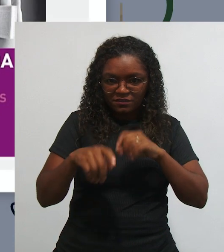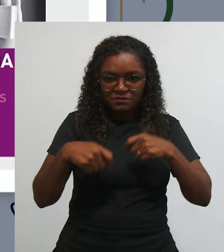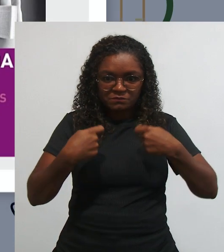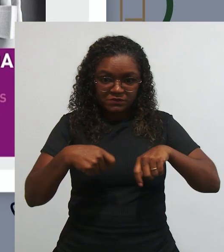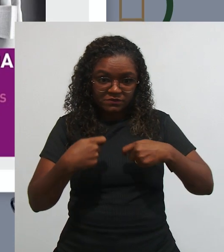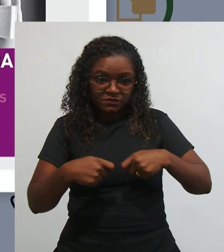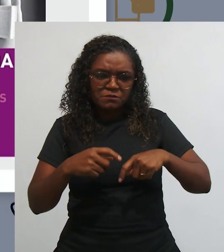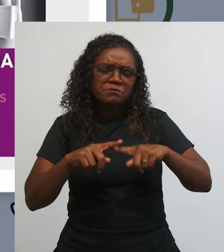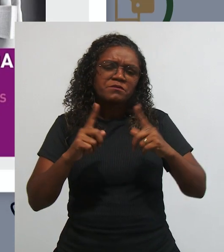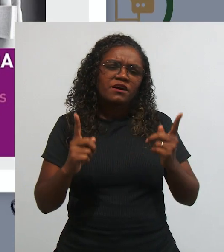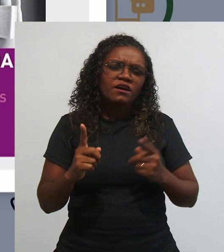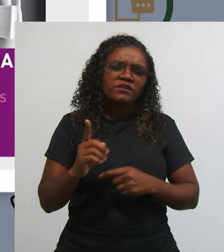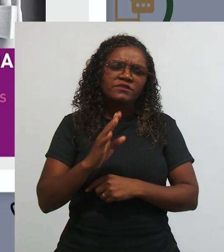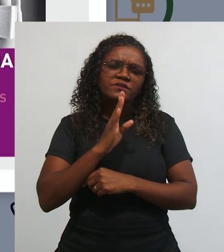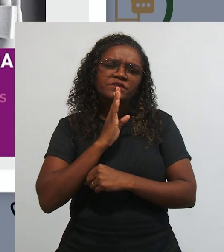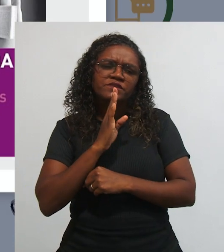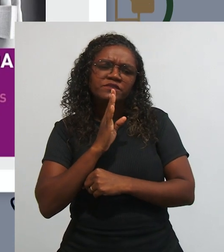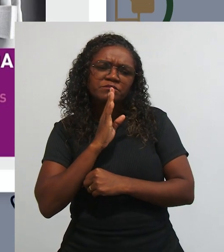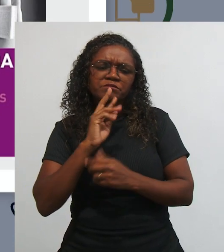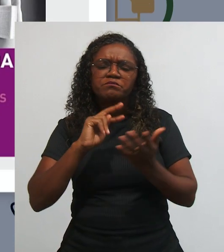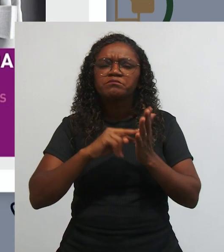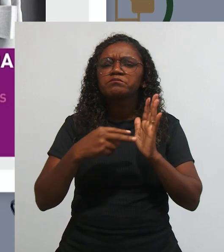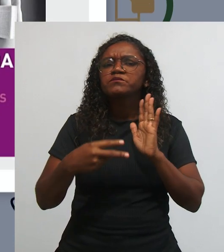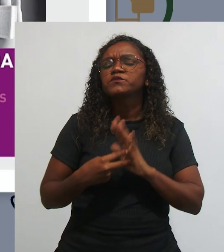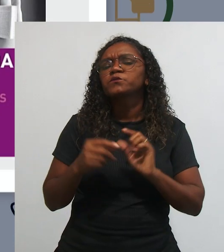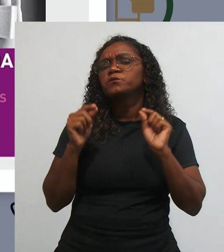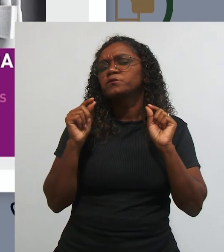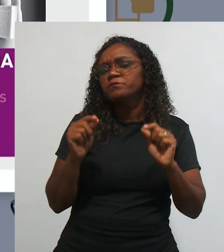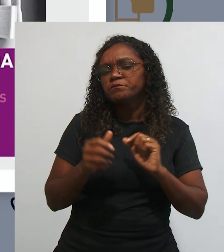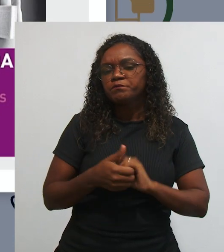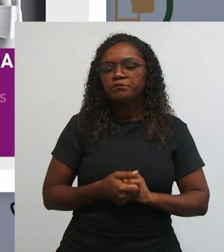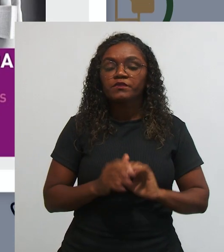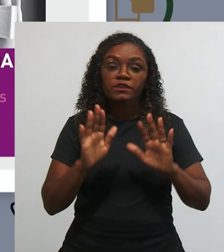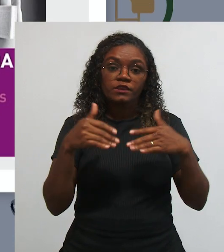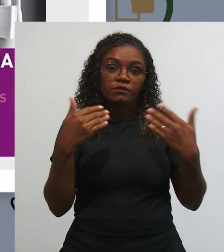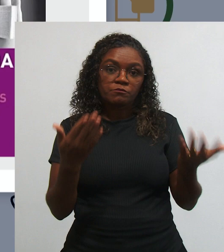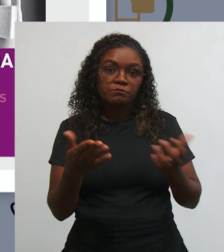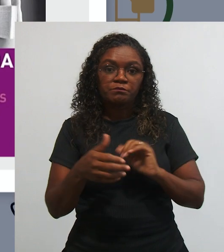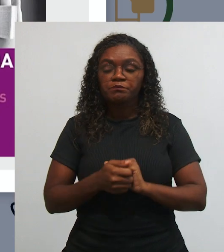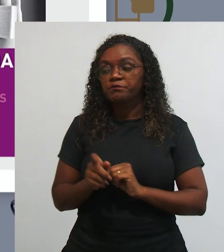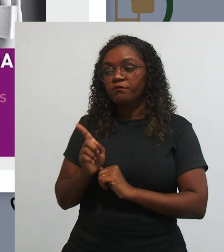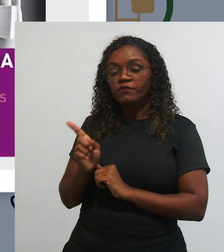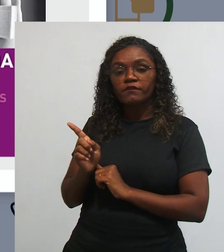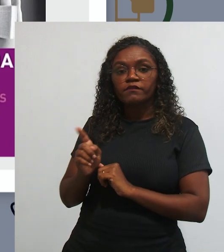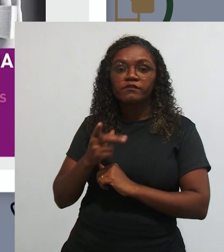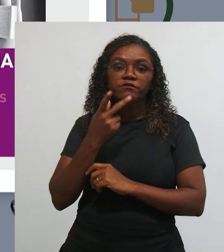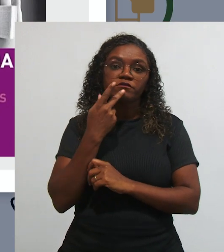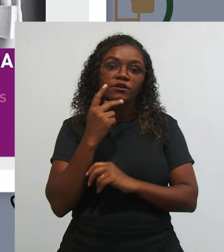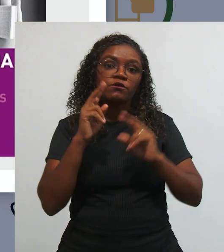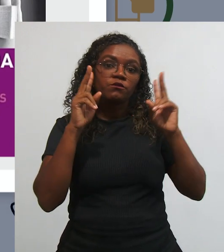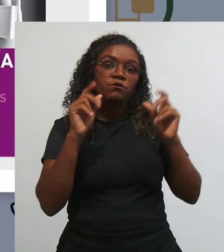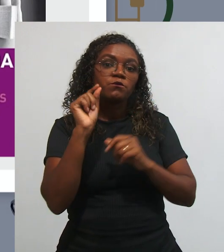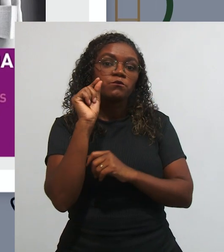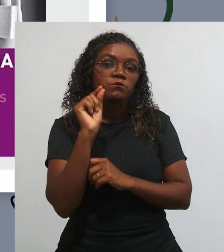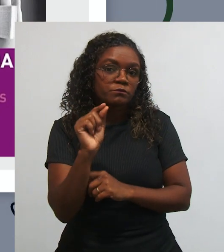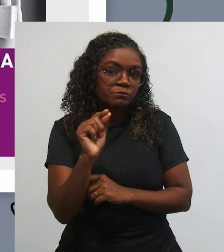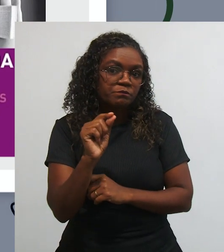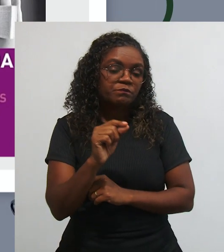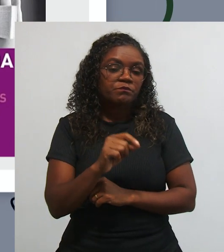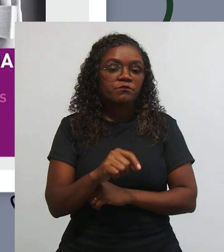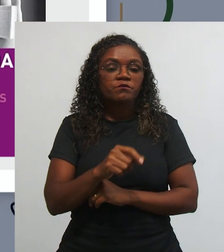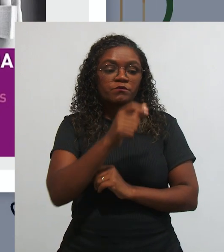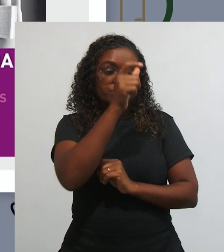o que é conhecimento? Para o Paulinho, conhecimento significa que